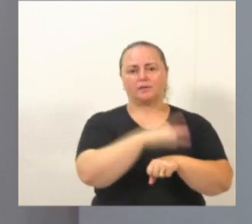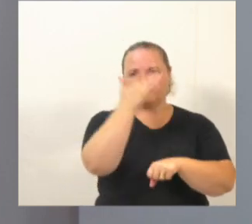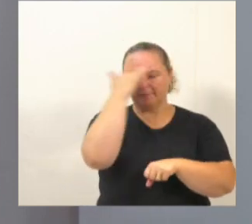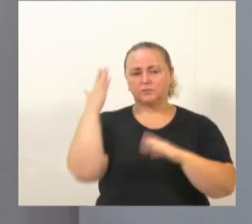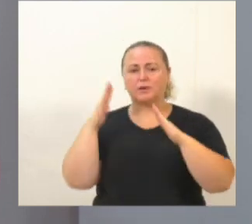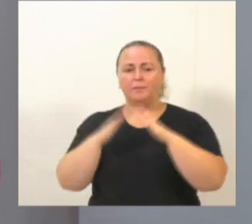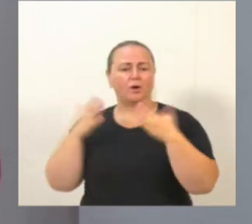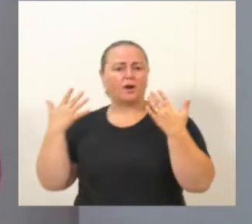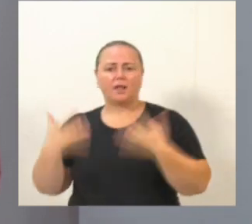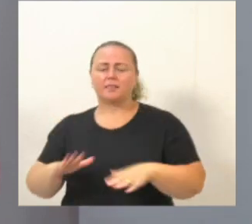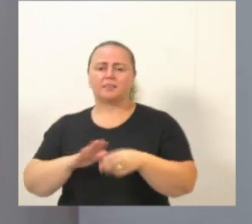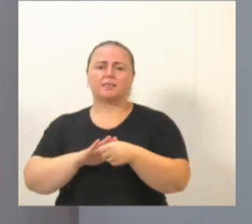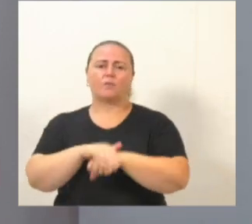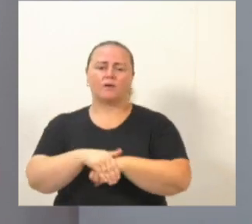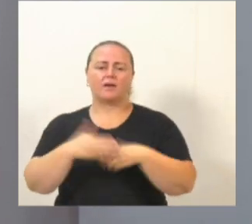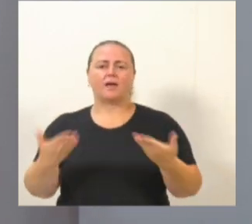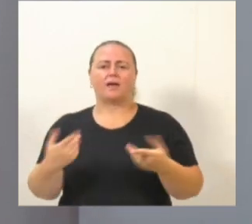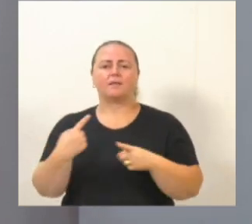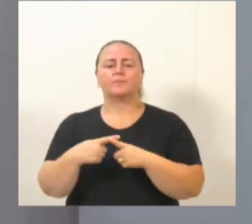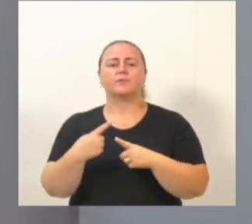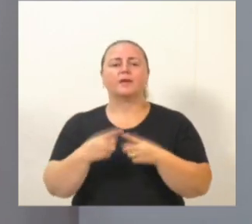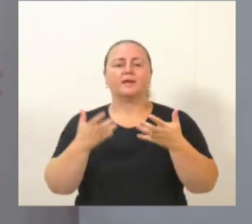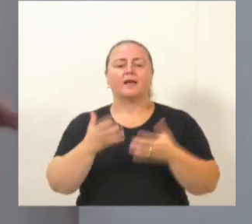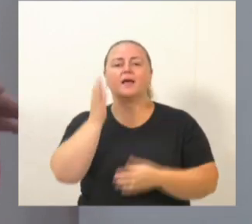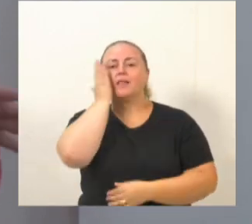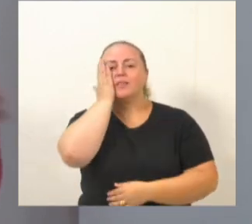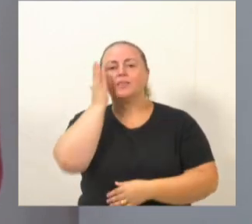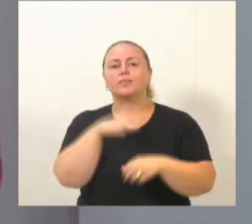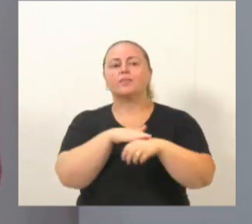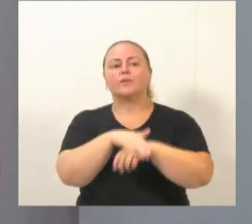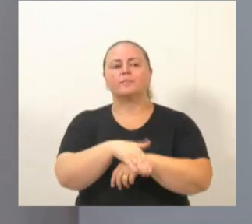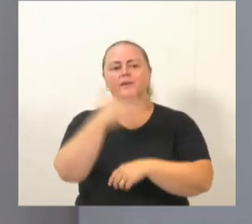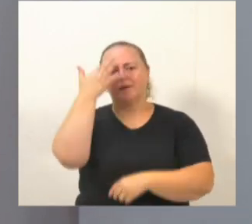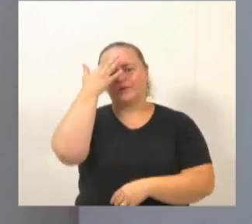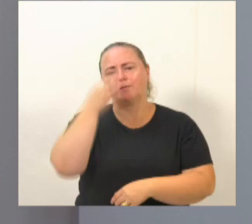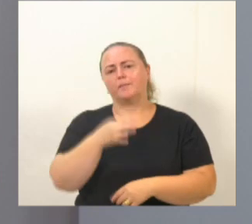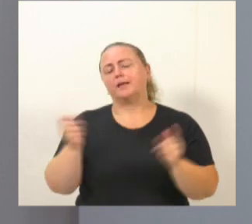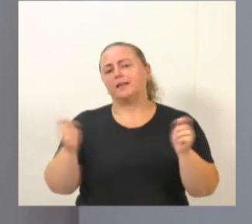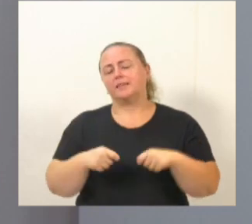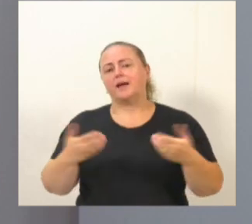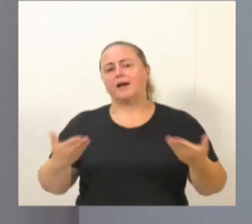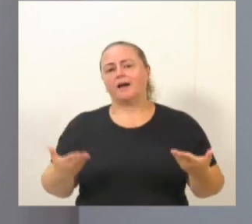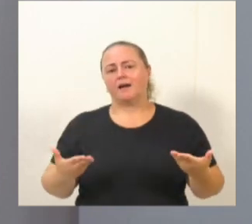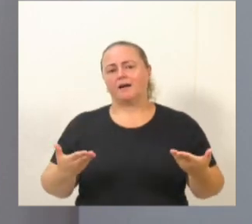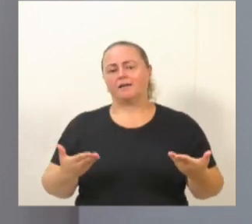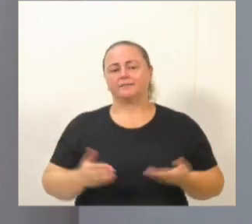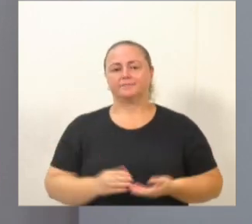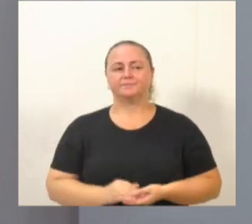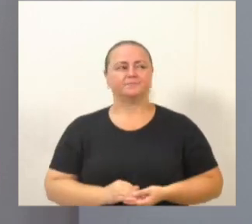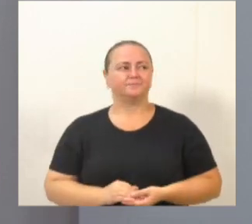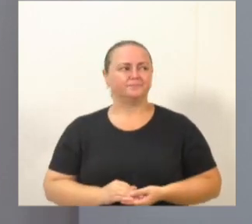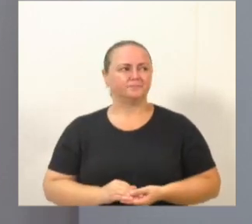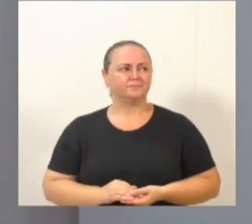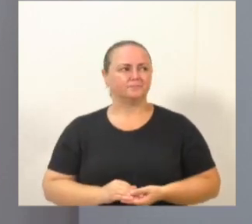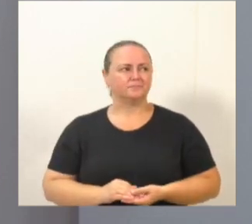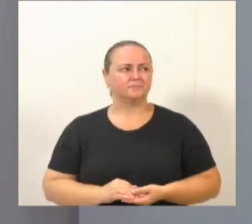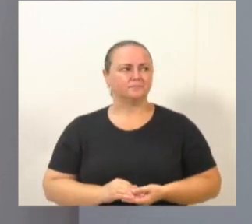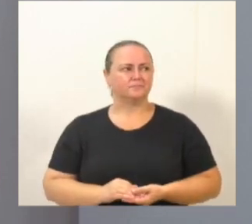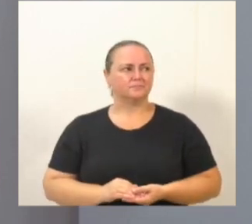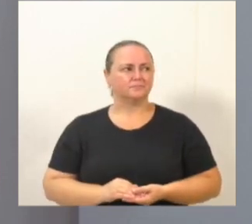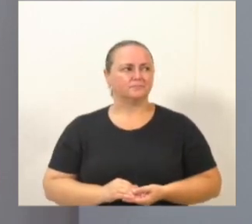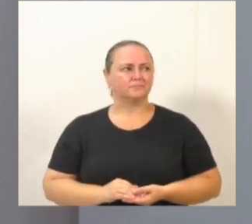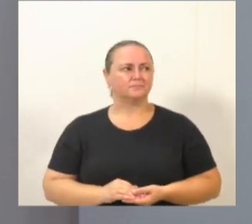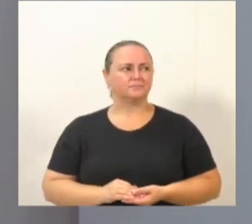obra de noite, quer poder dormir durante a noite, e é plenamente compreensível. Então, tem essa parte toda. A questão da